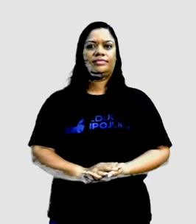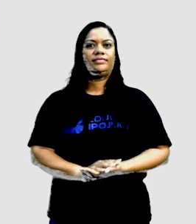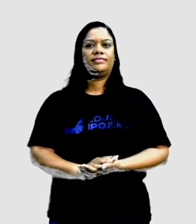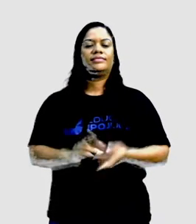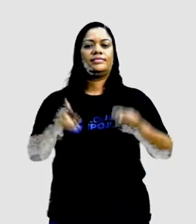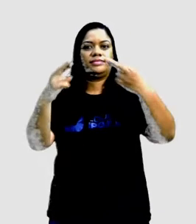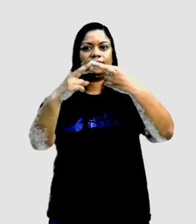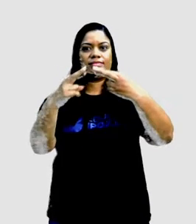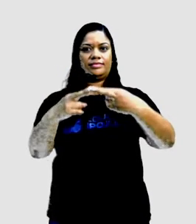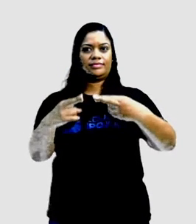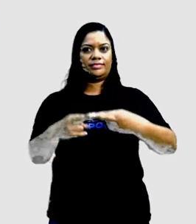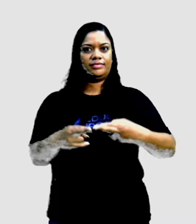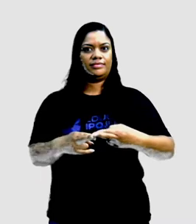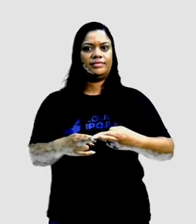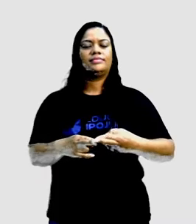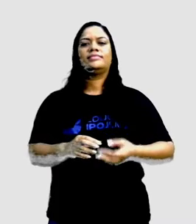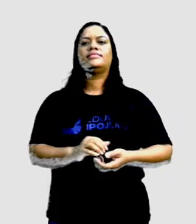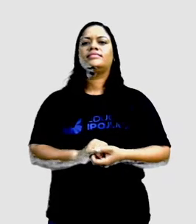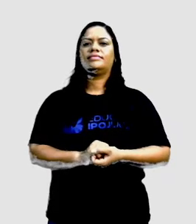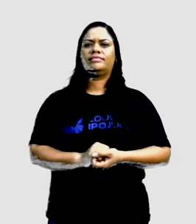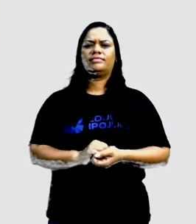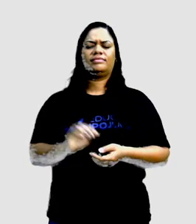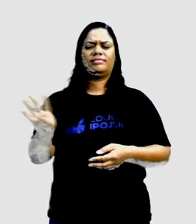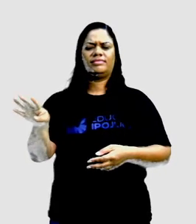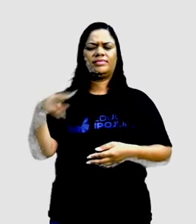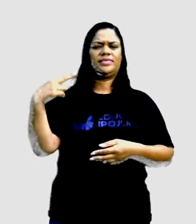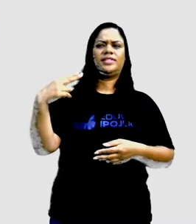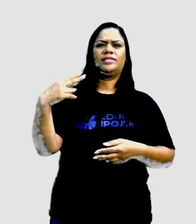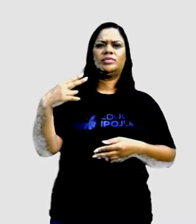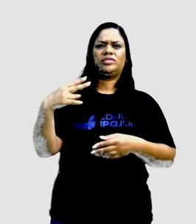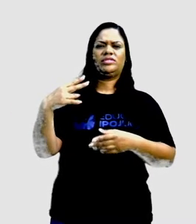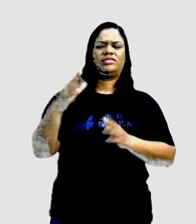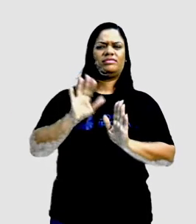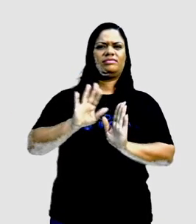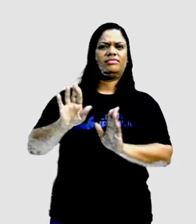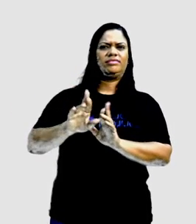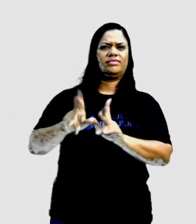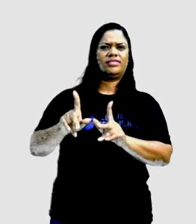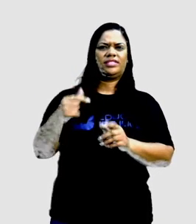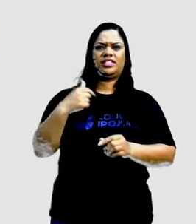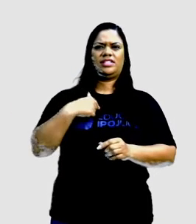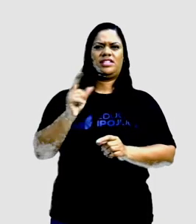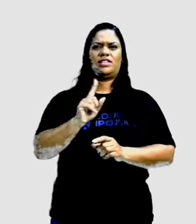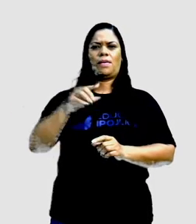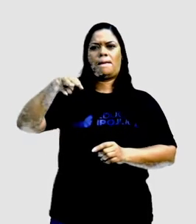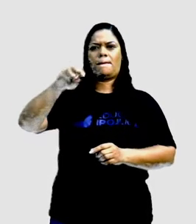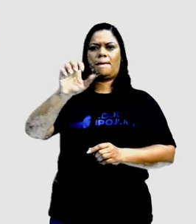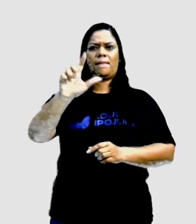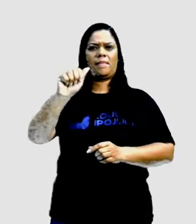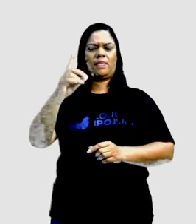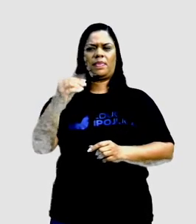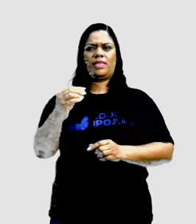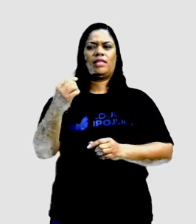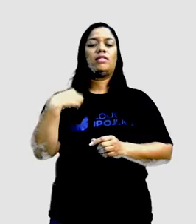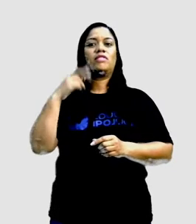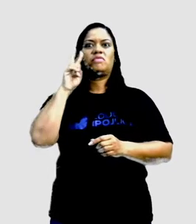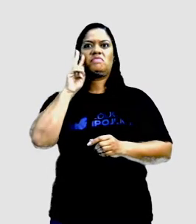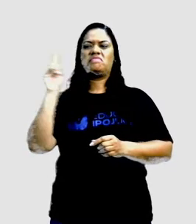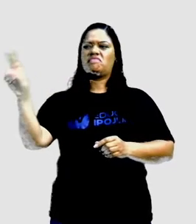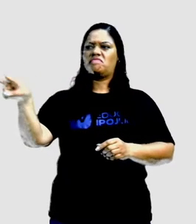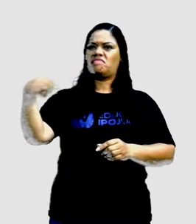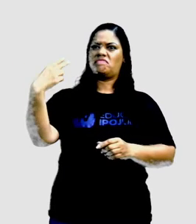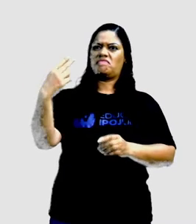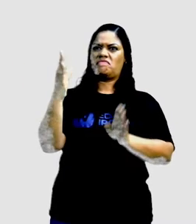interessantes do poeta Elias José. Não me olhe de lado que eu não sou melado. Não me olhe de banda que eu não